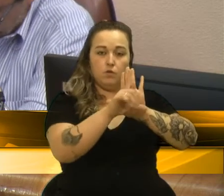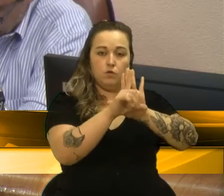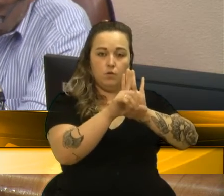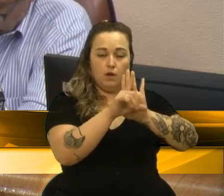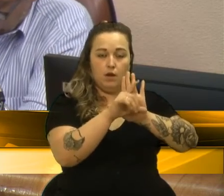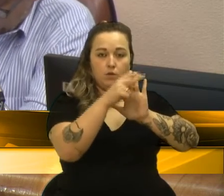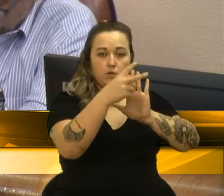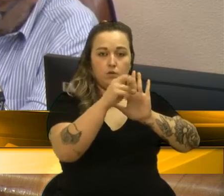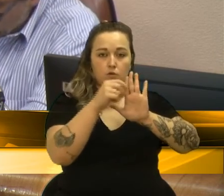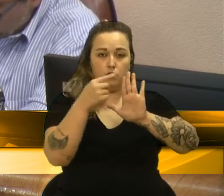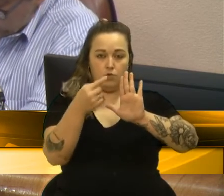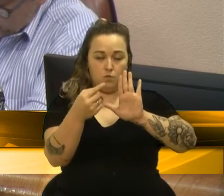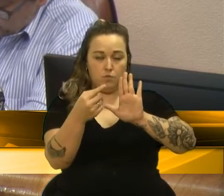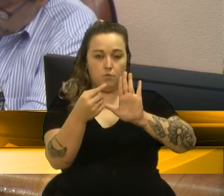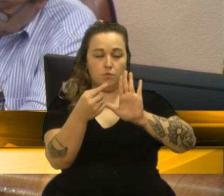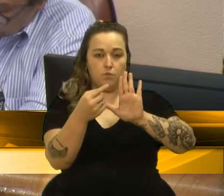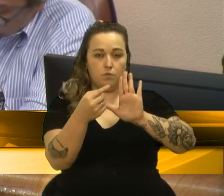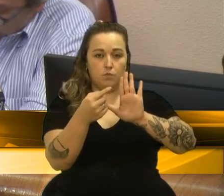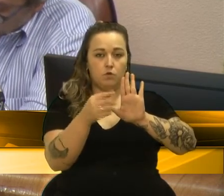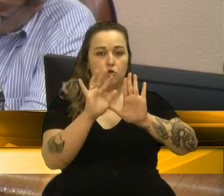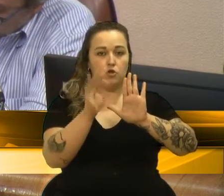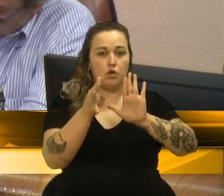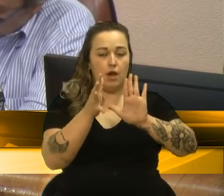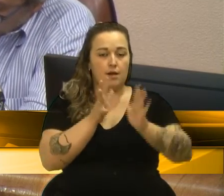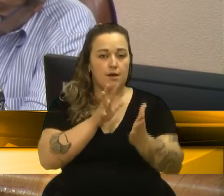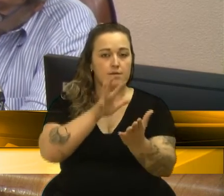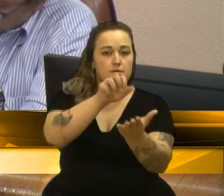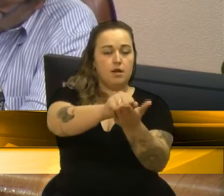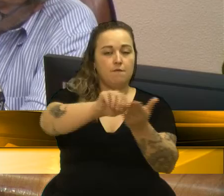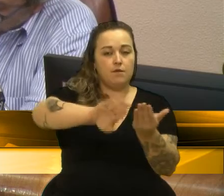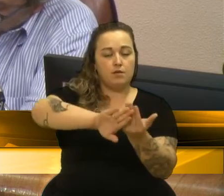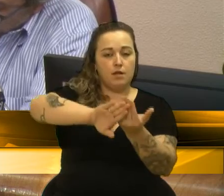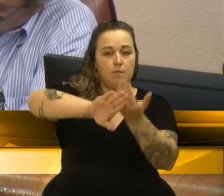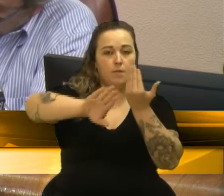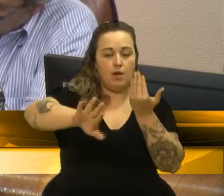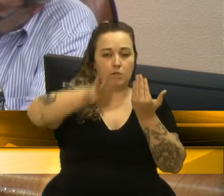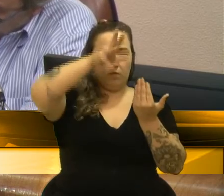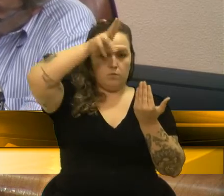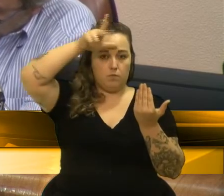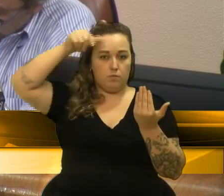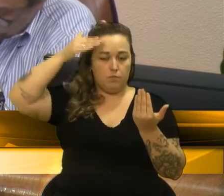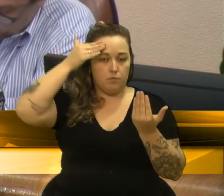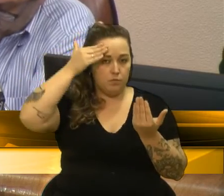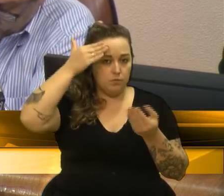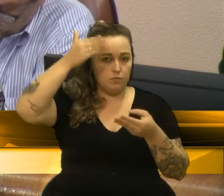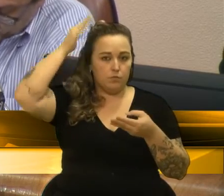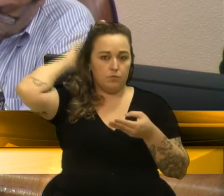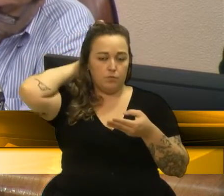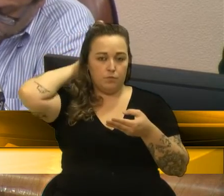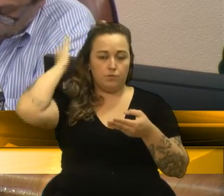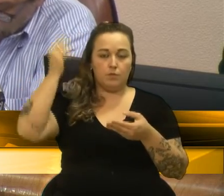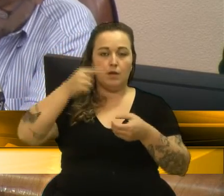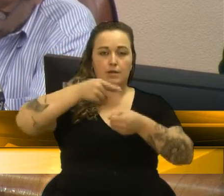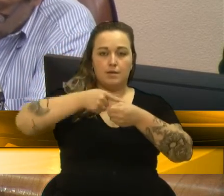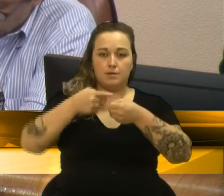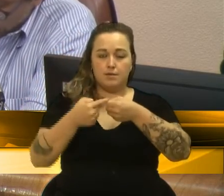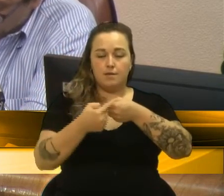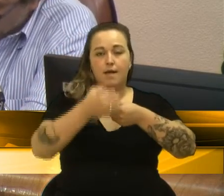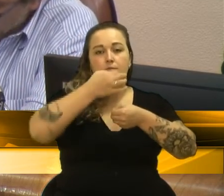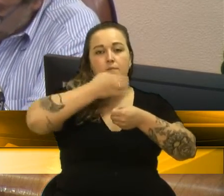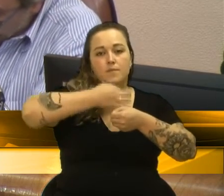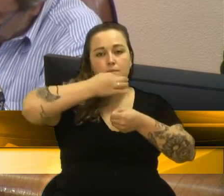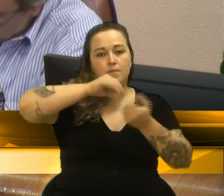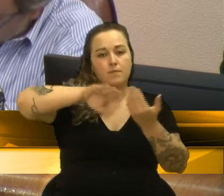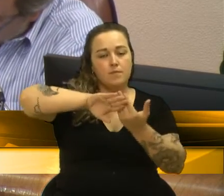201/1967. Recomendada a cassação do mandato do senhor Daniel Antônio Guerra, prefeito municipal de Caxias do